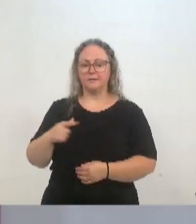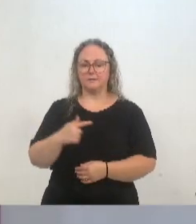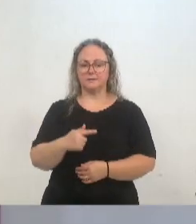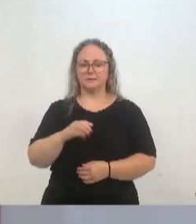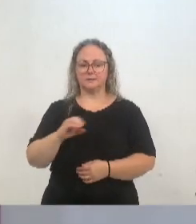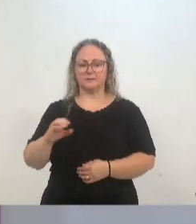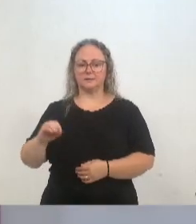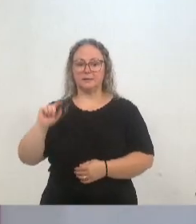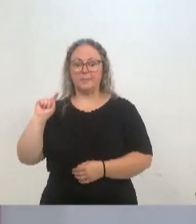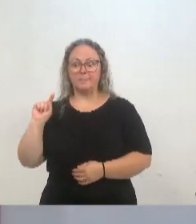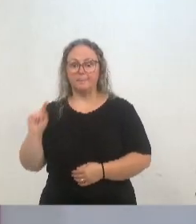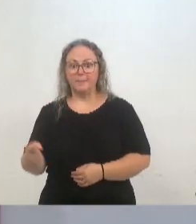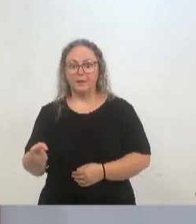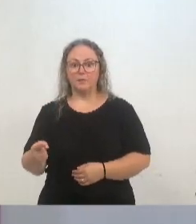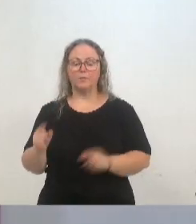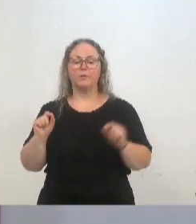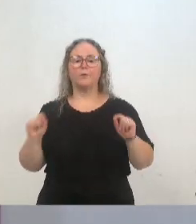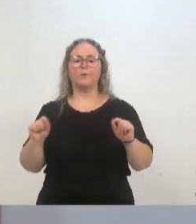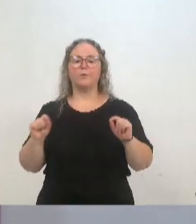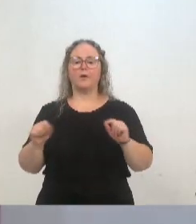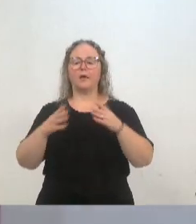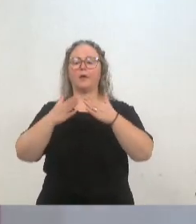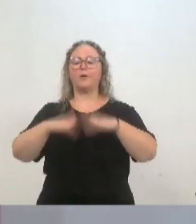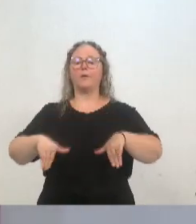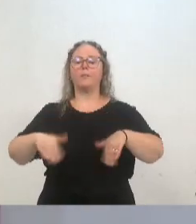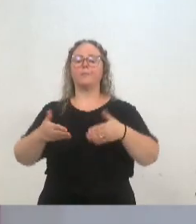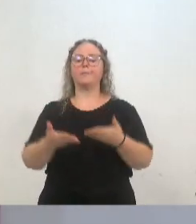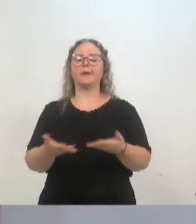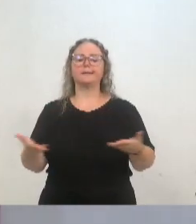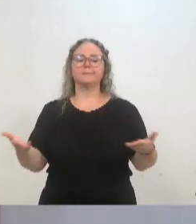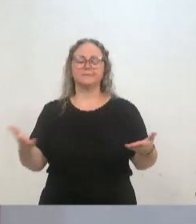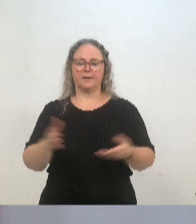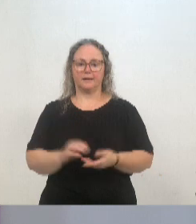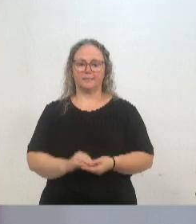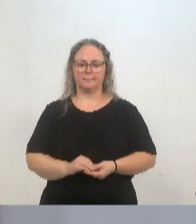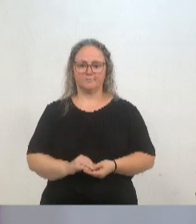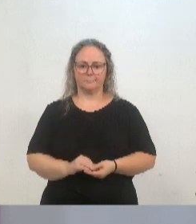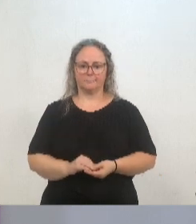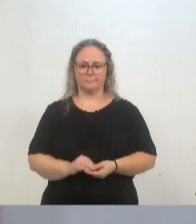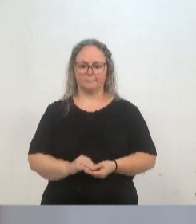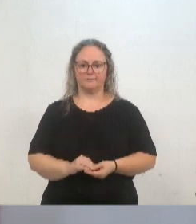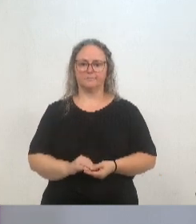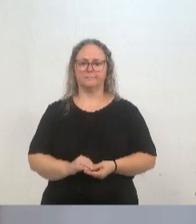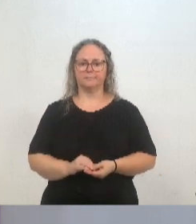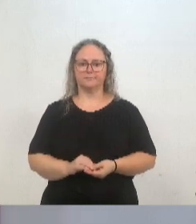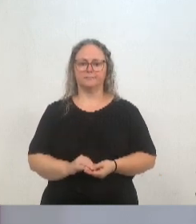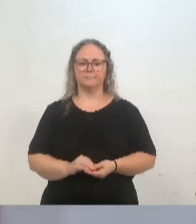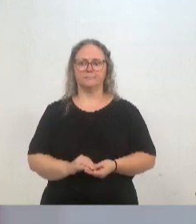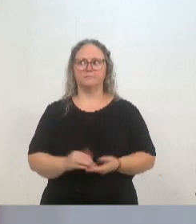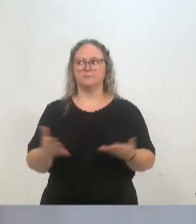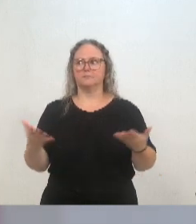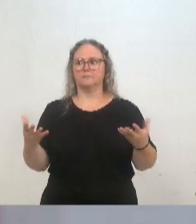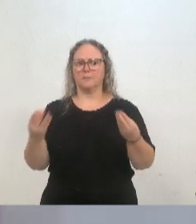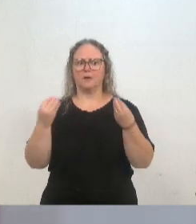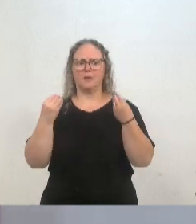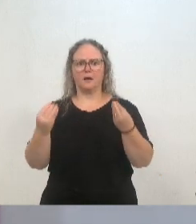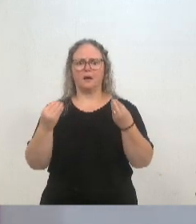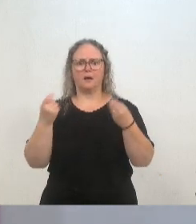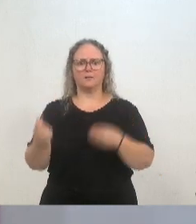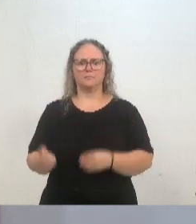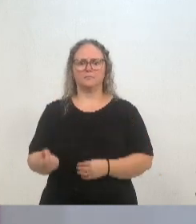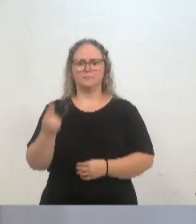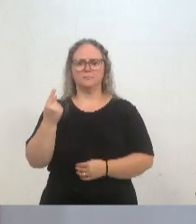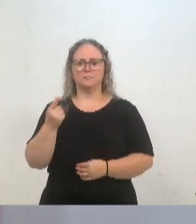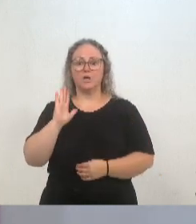700 mil reais em medidas compensatórias pelo impacto na vizinhança. Isso é insano. Nós já